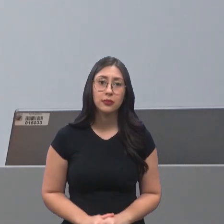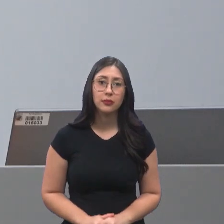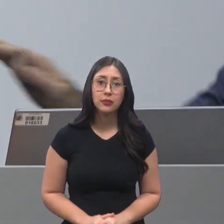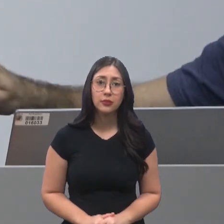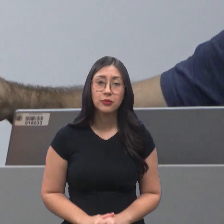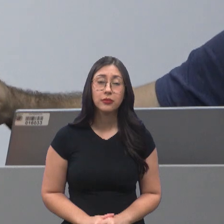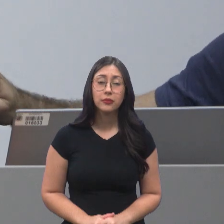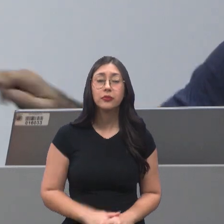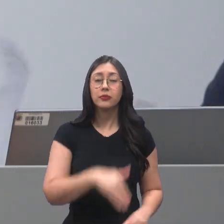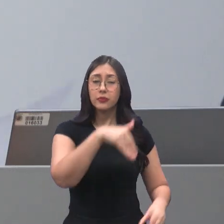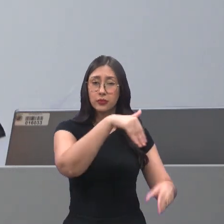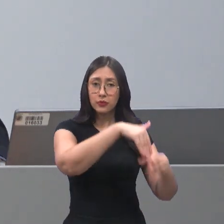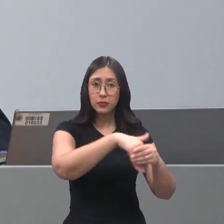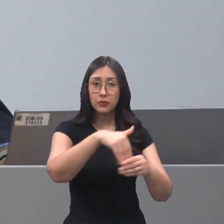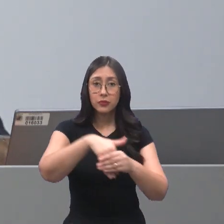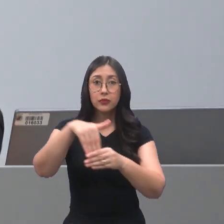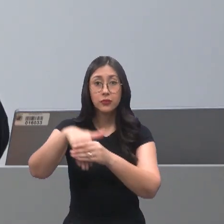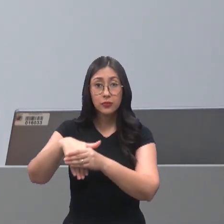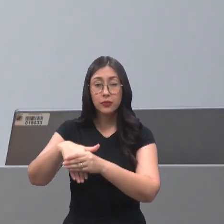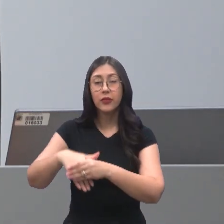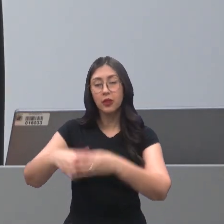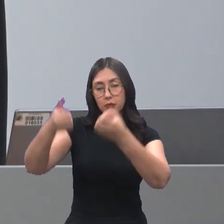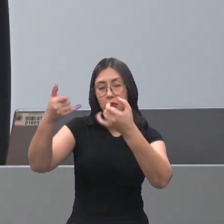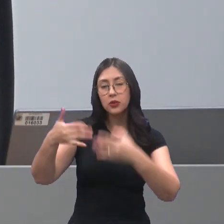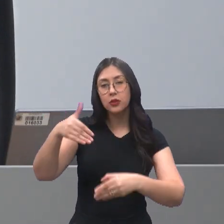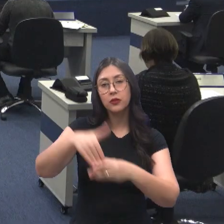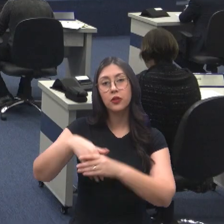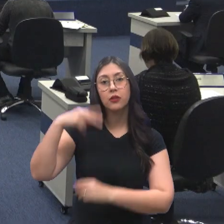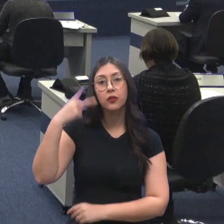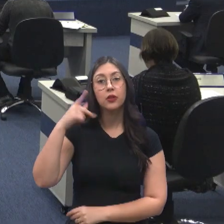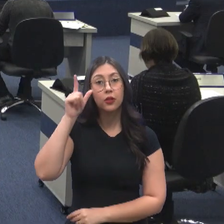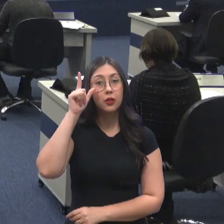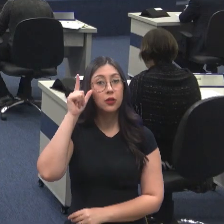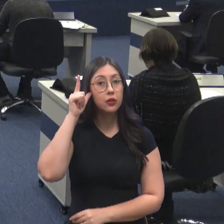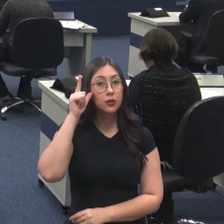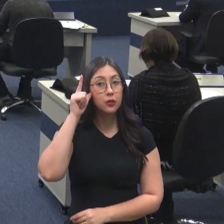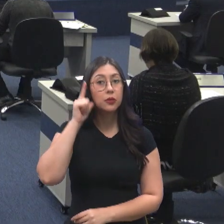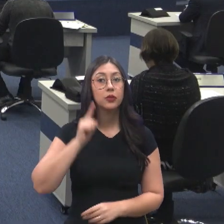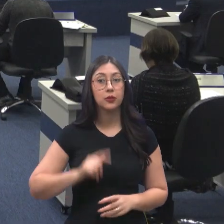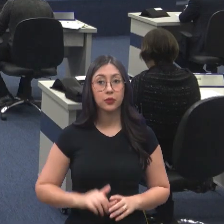Em votação, justificativa de votação, vereador Lino Bispo.